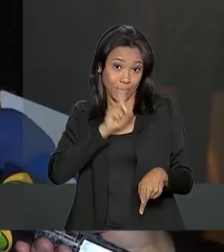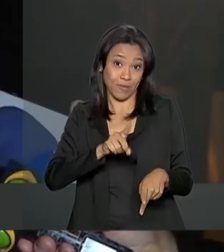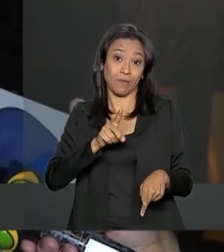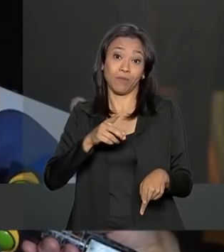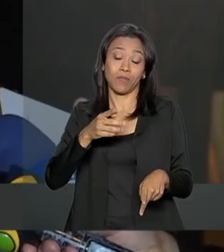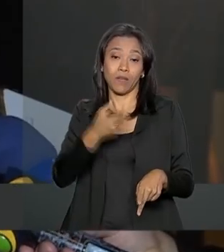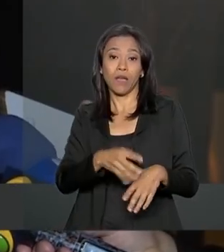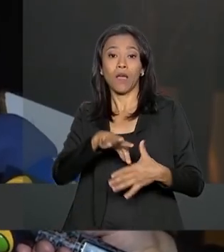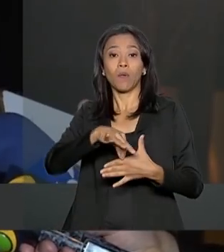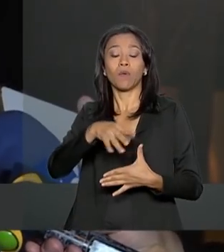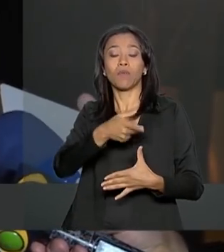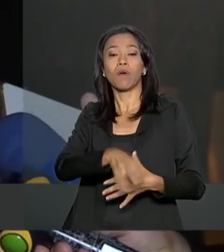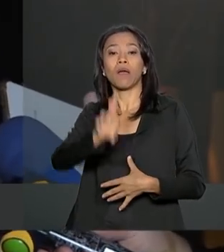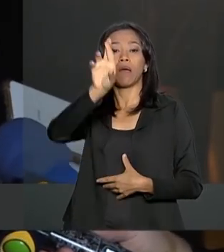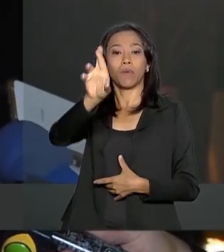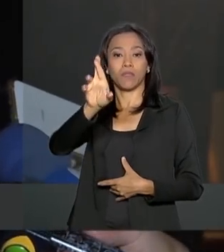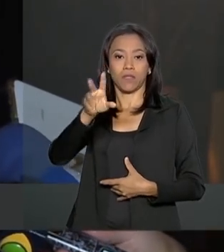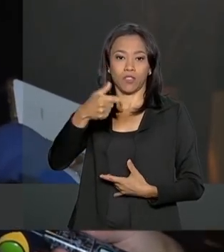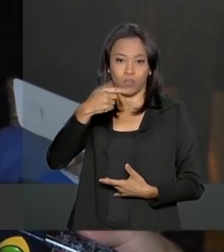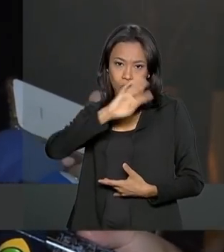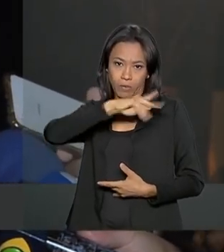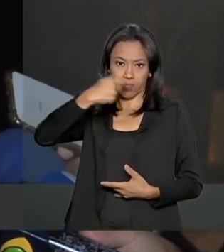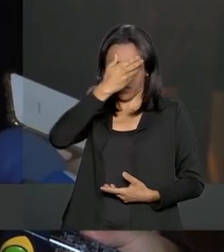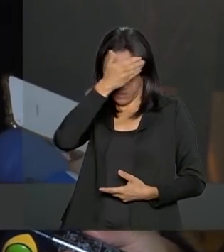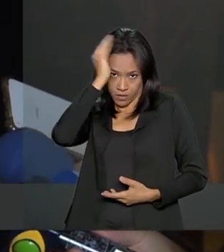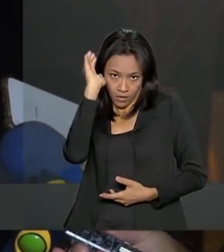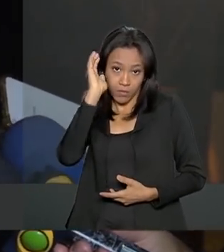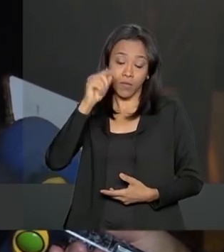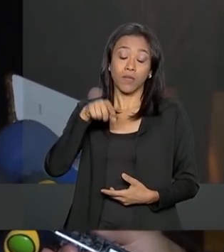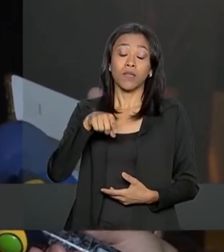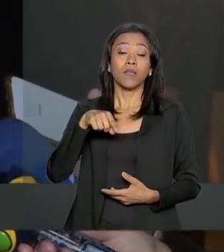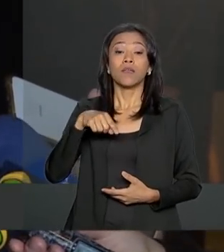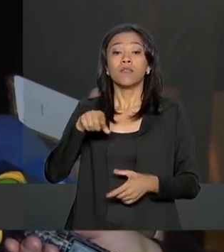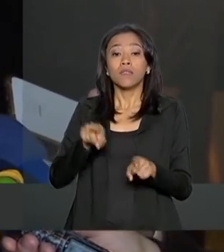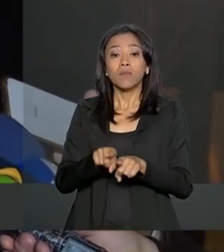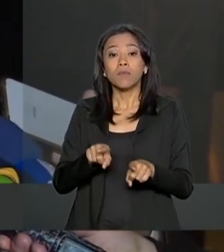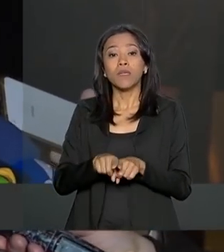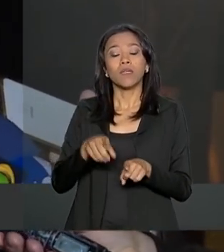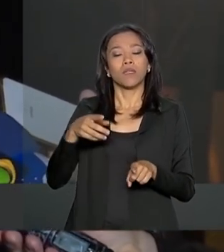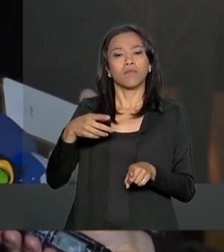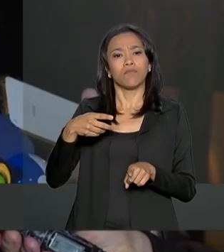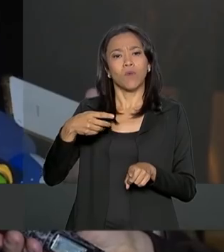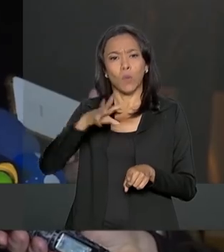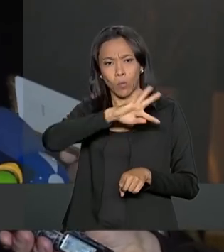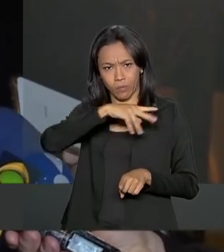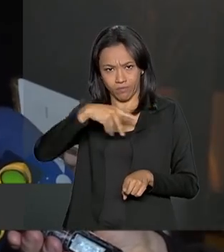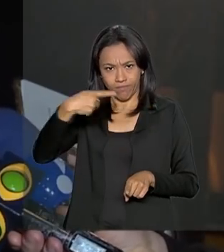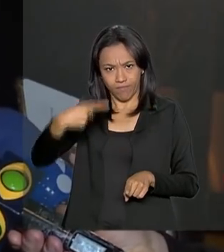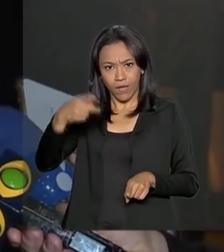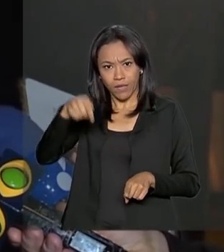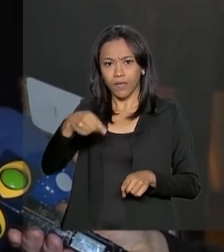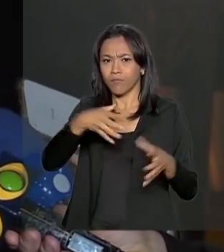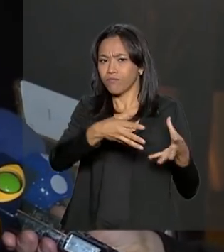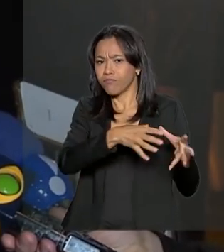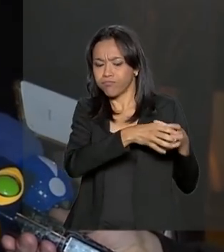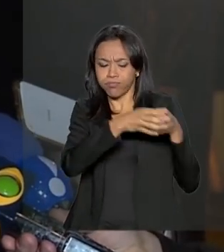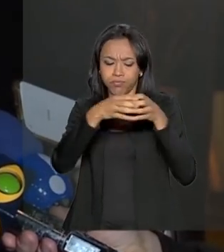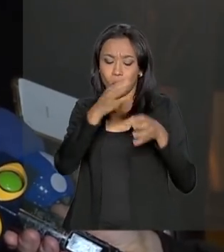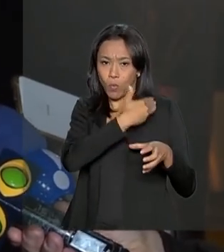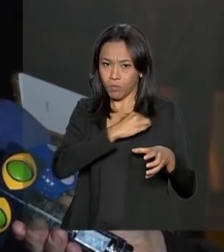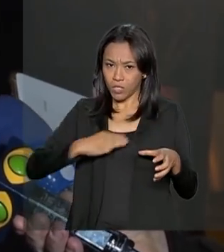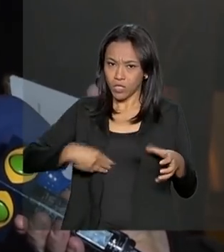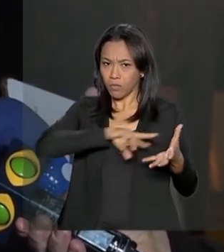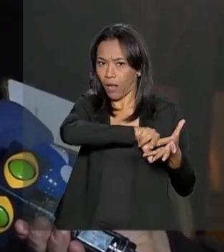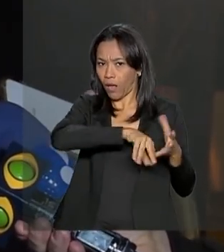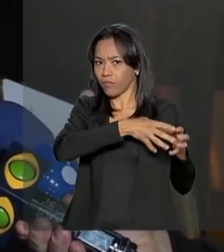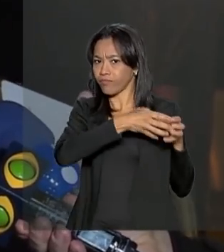aqui de uma forma tão fidalga, colocando o nosso presidente e parte de sua equipe na Blair House. Vocês sabem muito